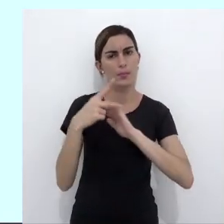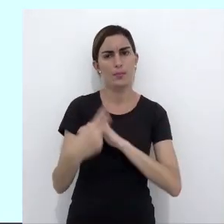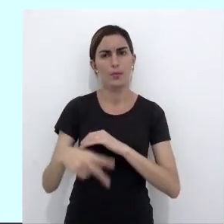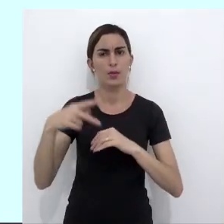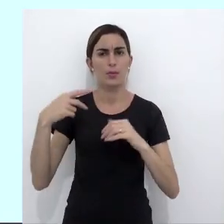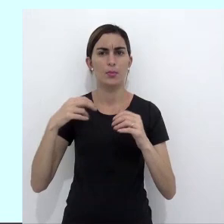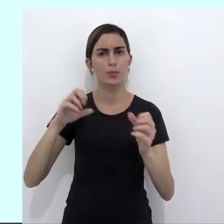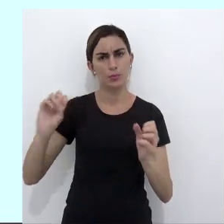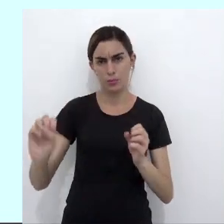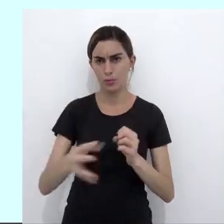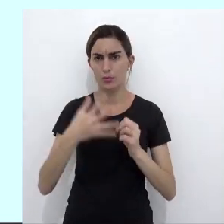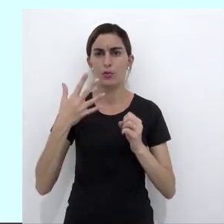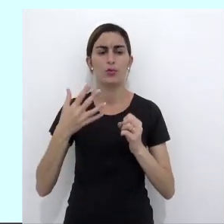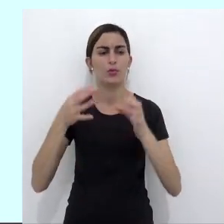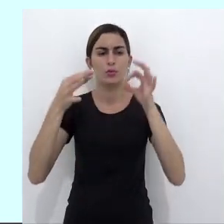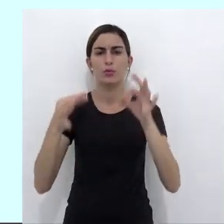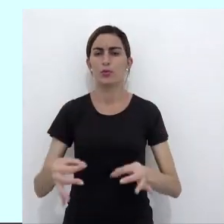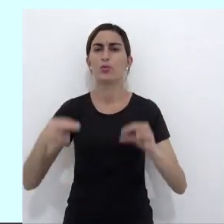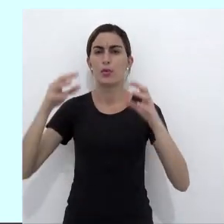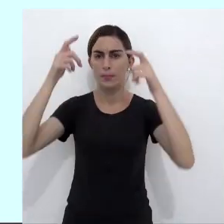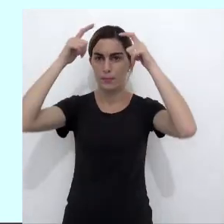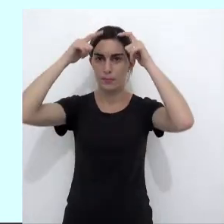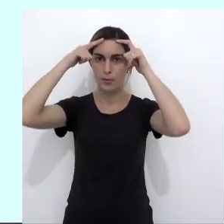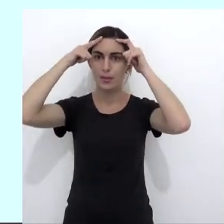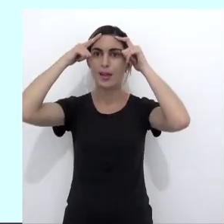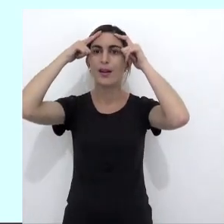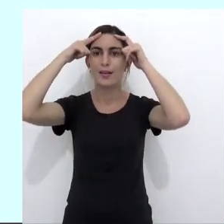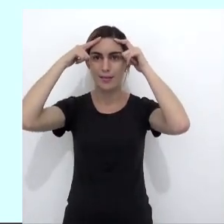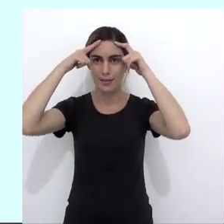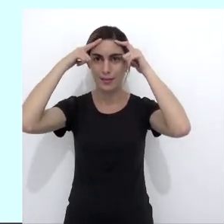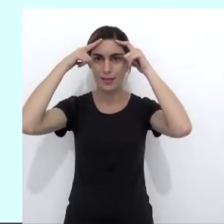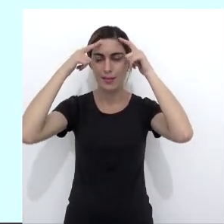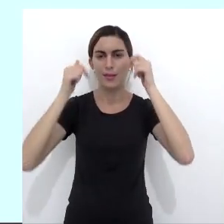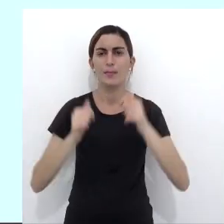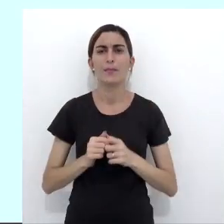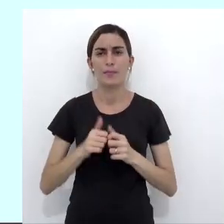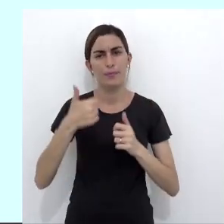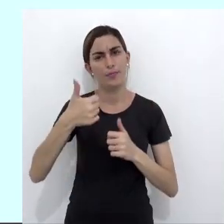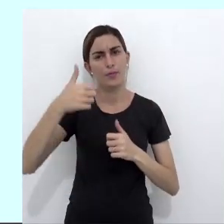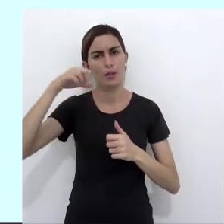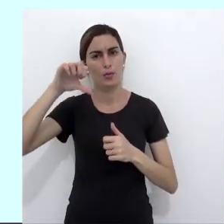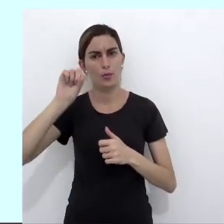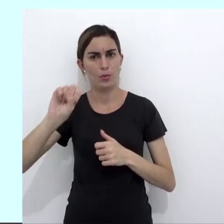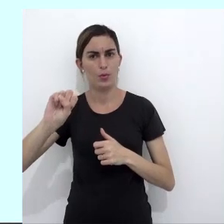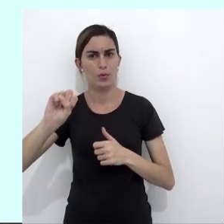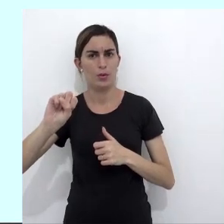essa modernização que levou justamente a monarquia a cair no ano de